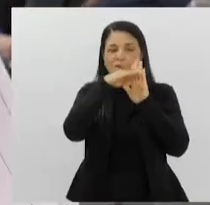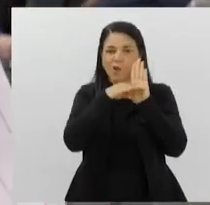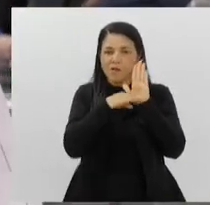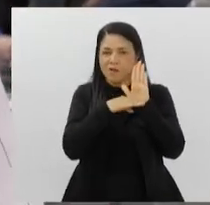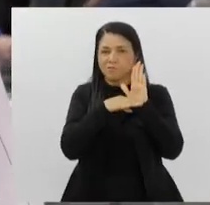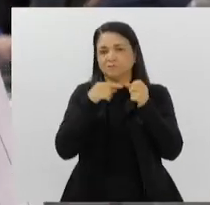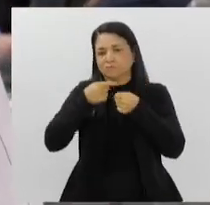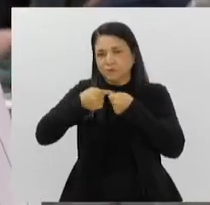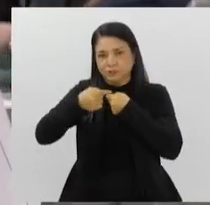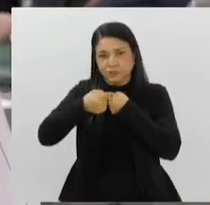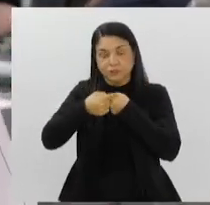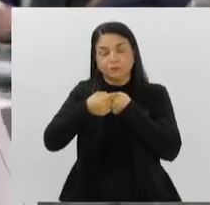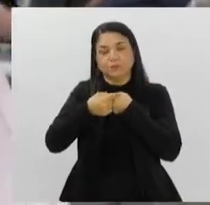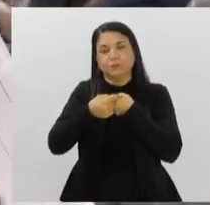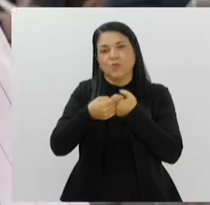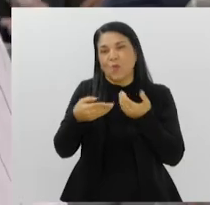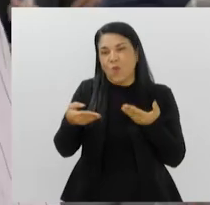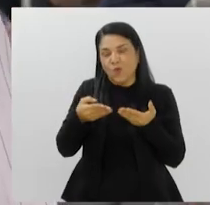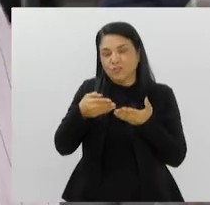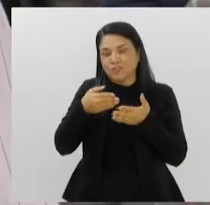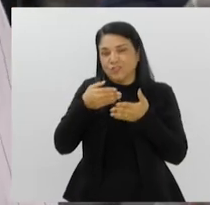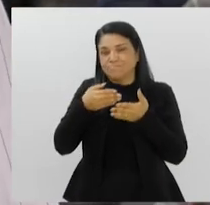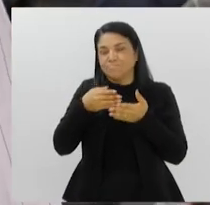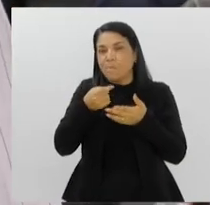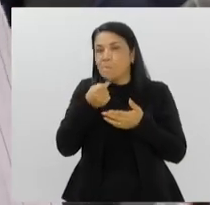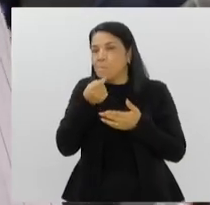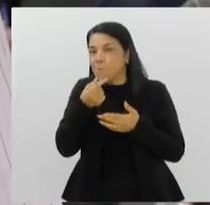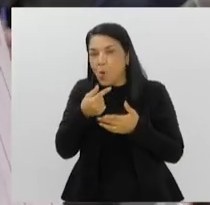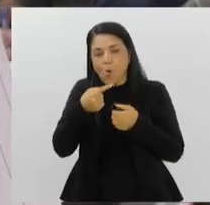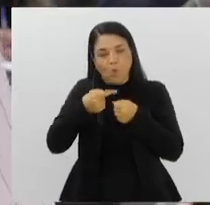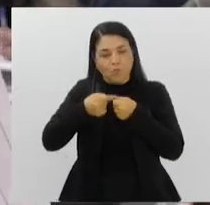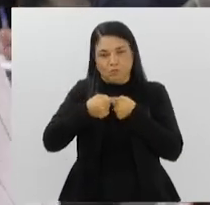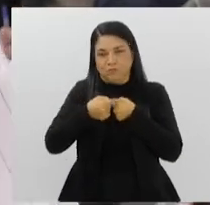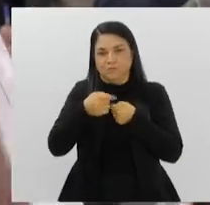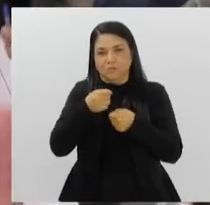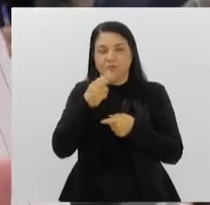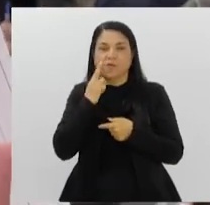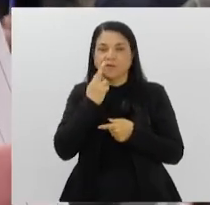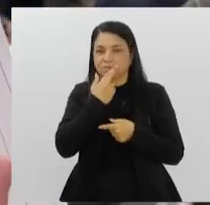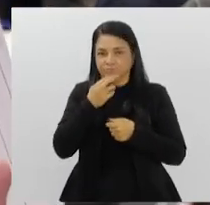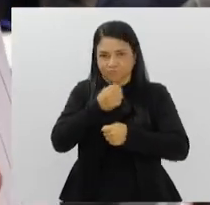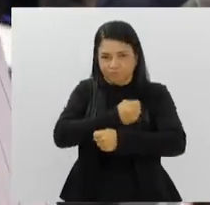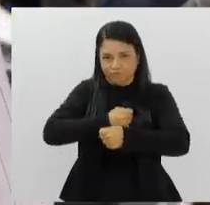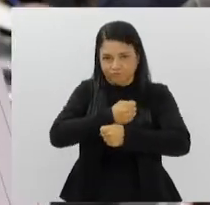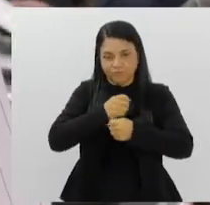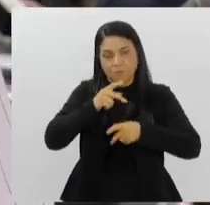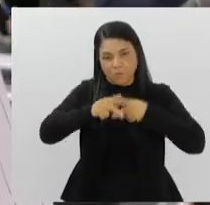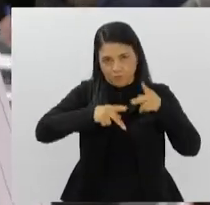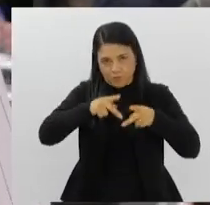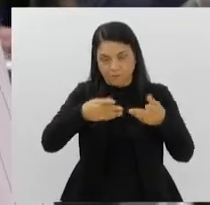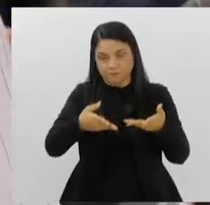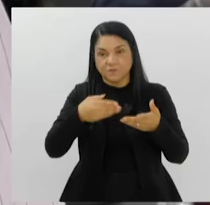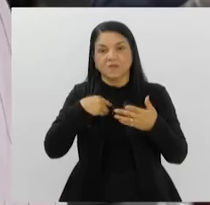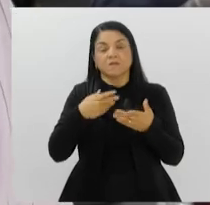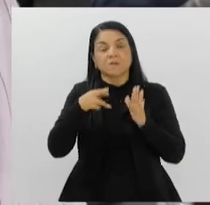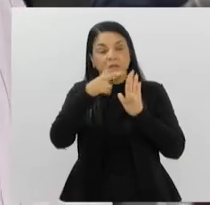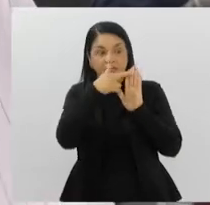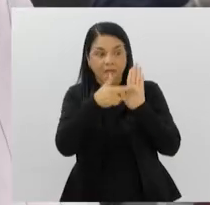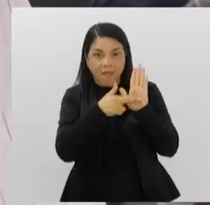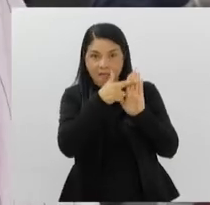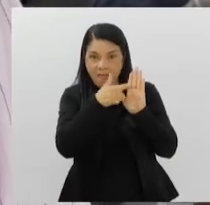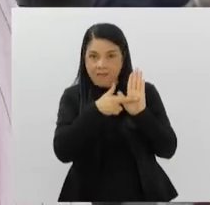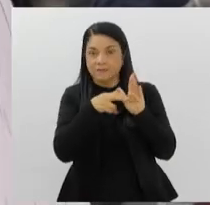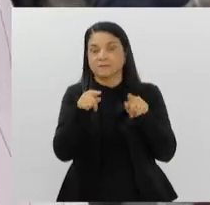que ainda é muito restrito, poucos municípios têm, e normas gerais, por exemplo, oferecer